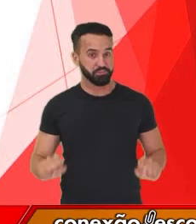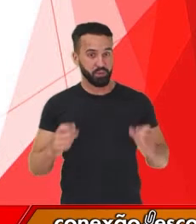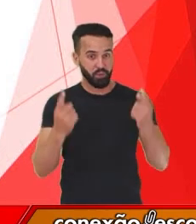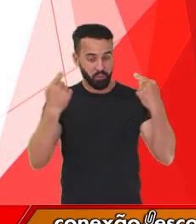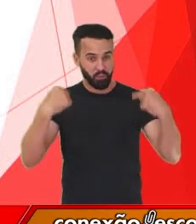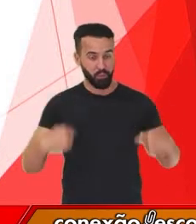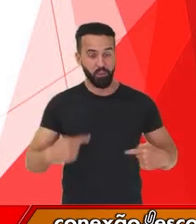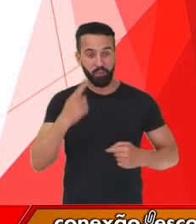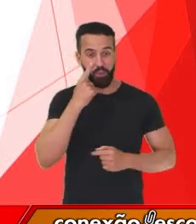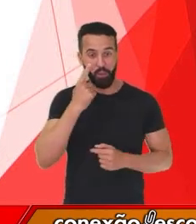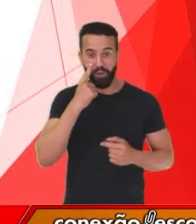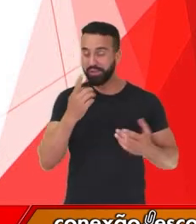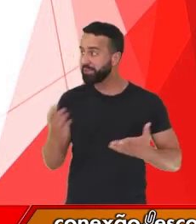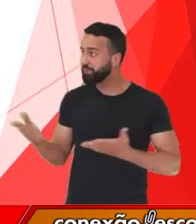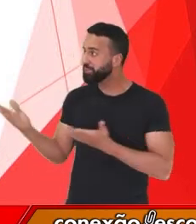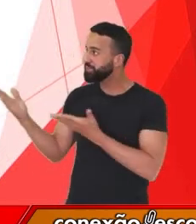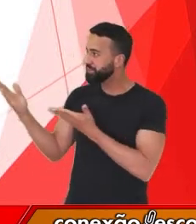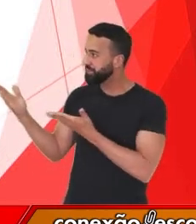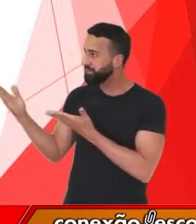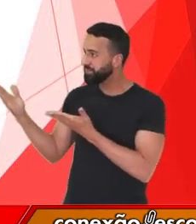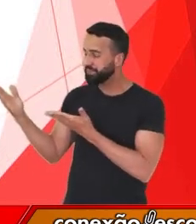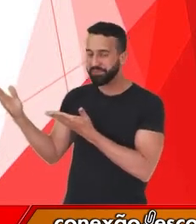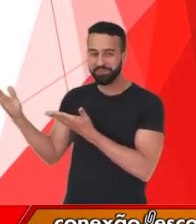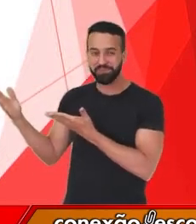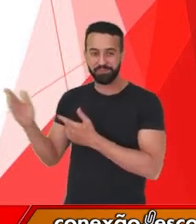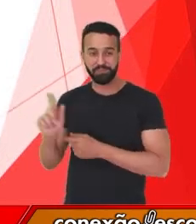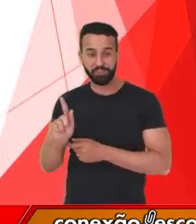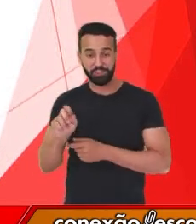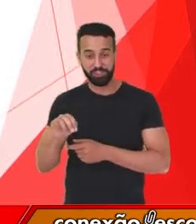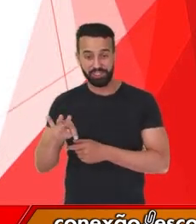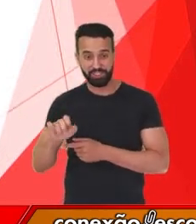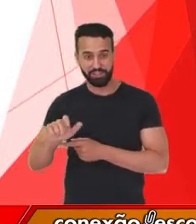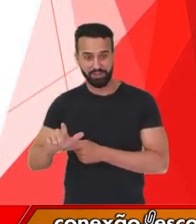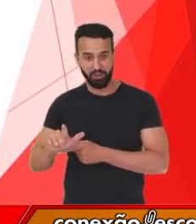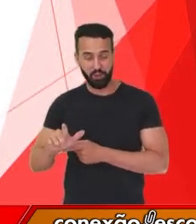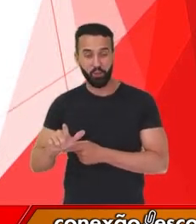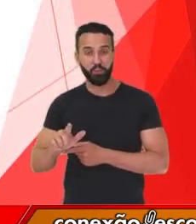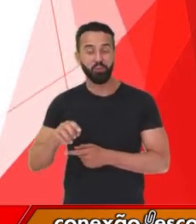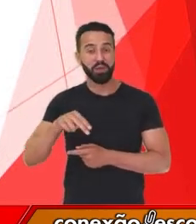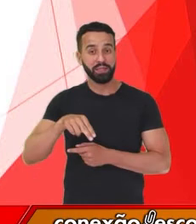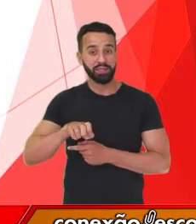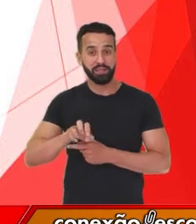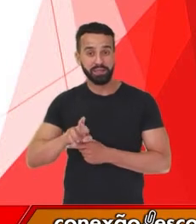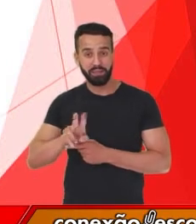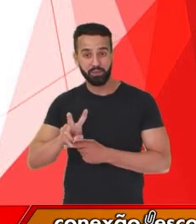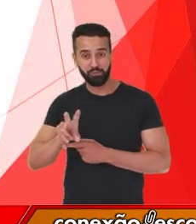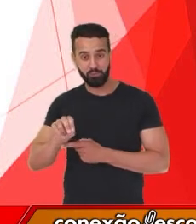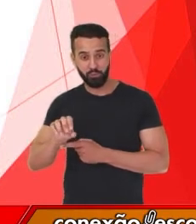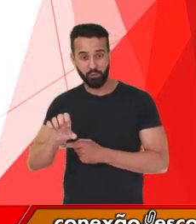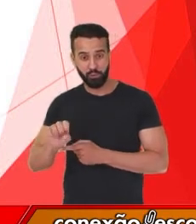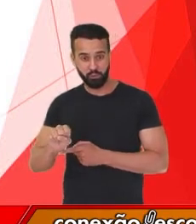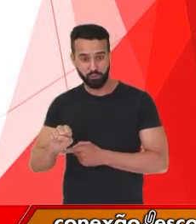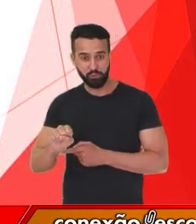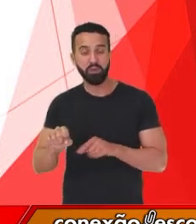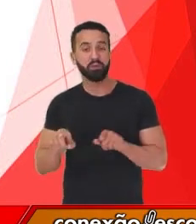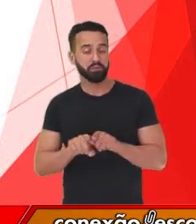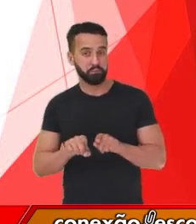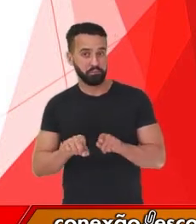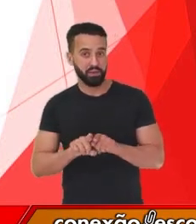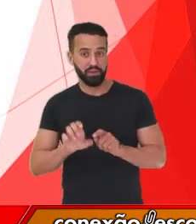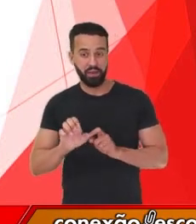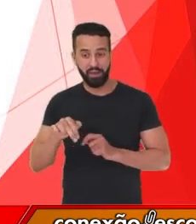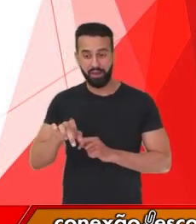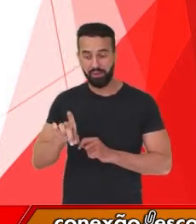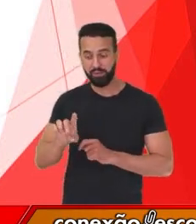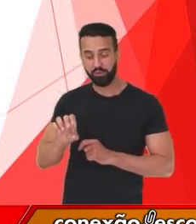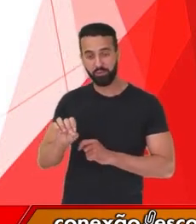o sistema genital, o sistema nervoso, o sistema endócrino, que está relacionado aos hormônios, assim